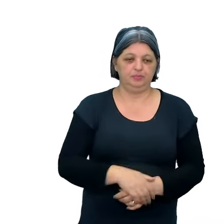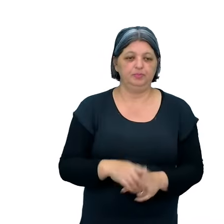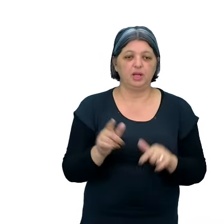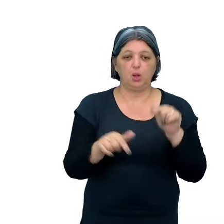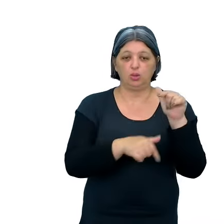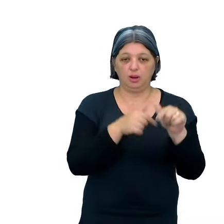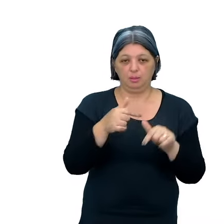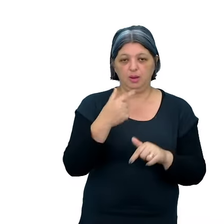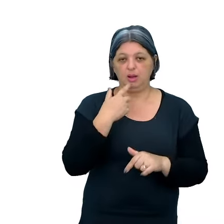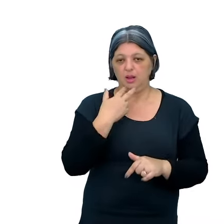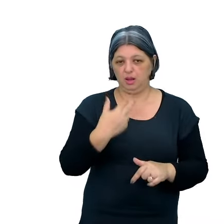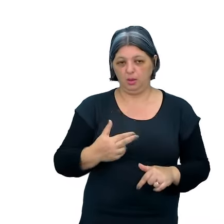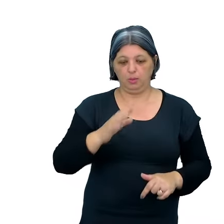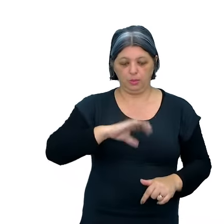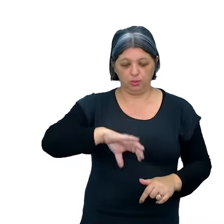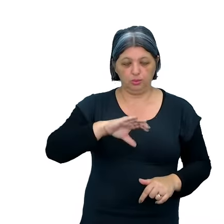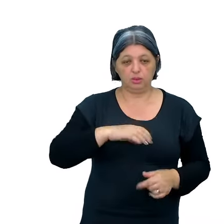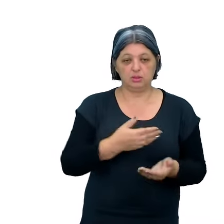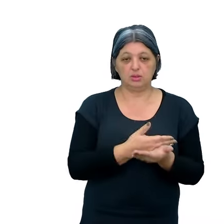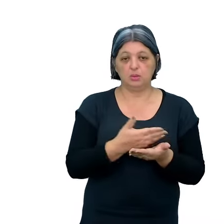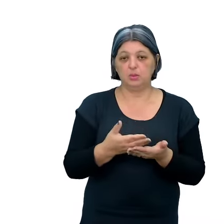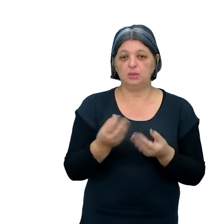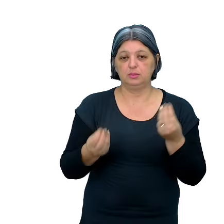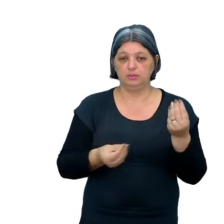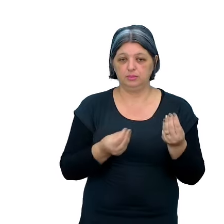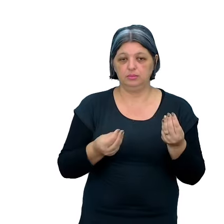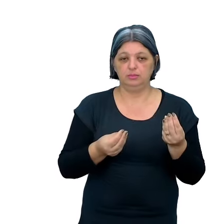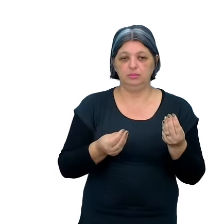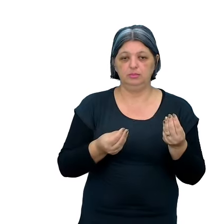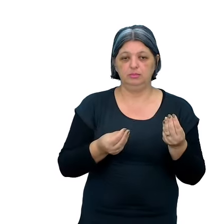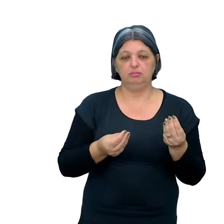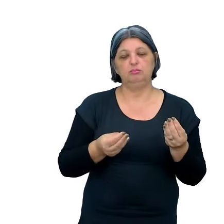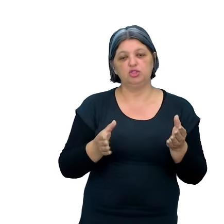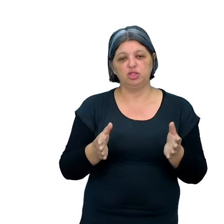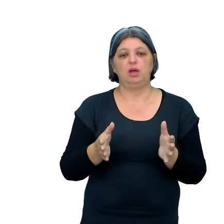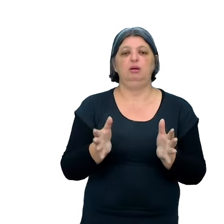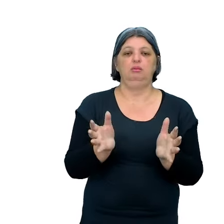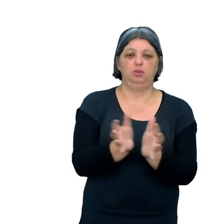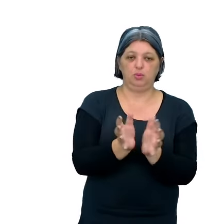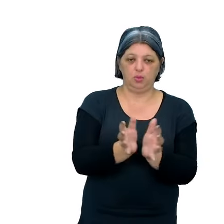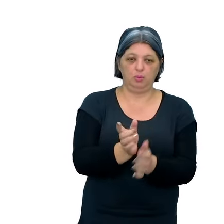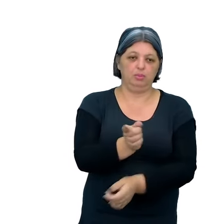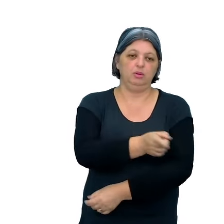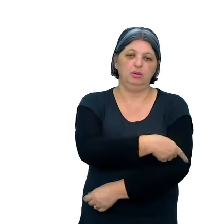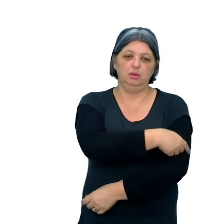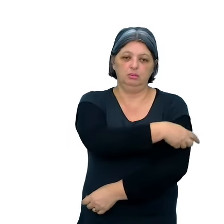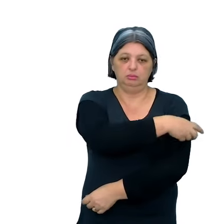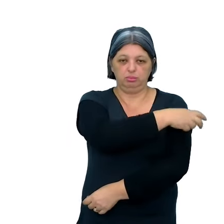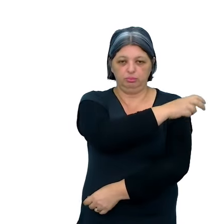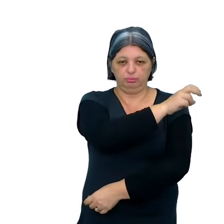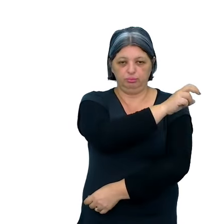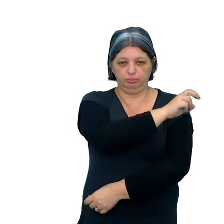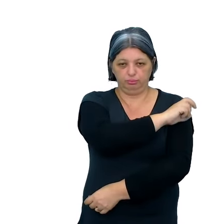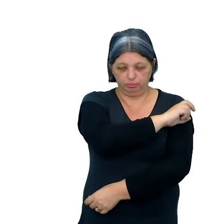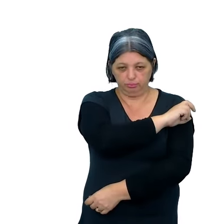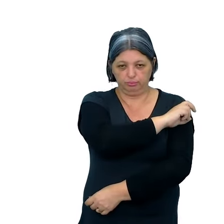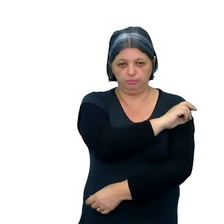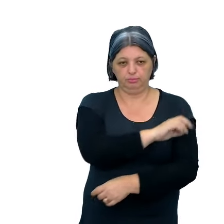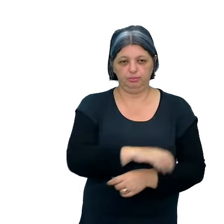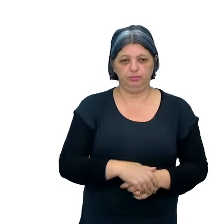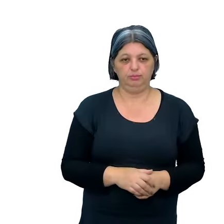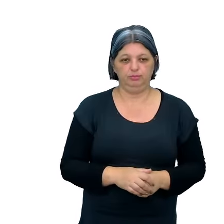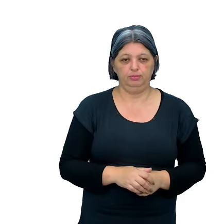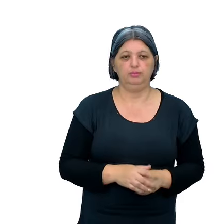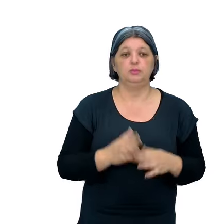em língua portuguesa inicia-se desde os anos iniciais, né? Então, até mesmo antes, né? Quando